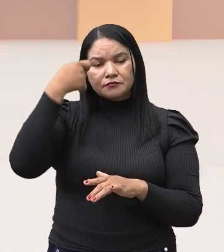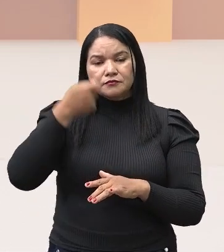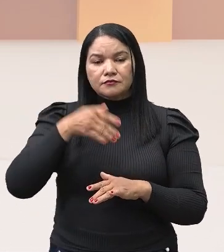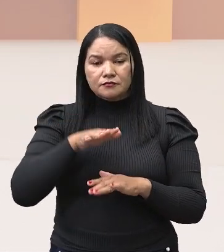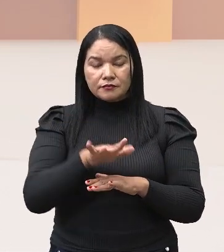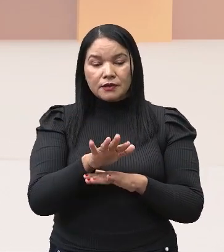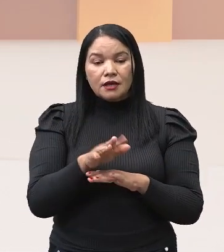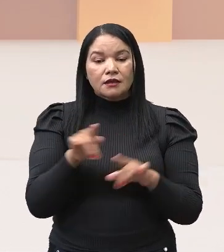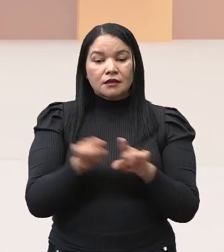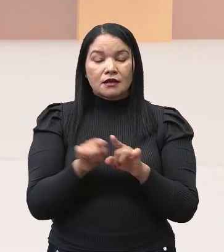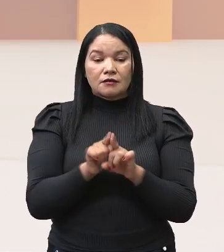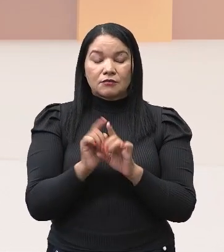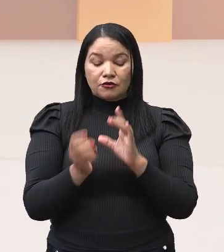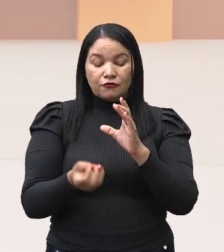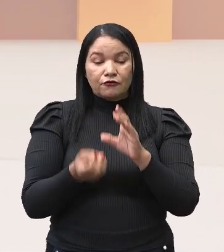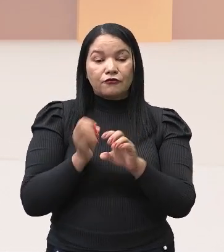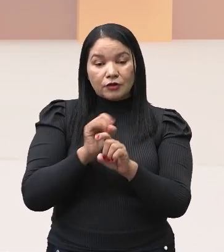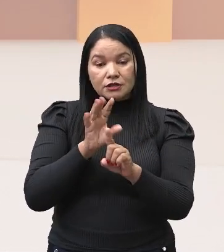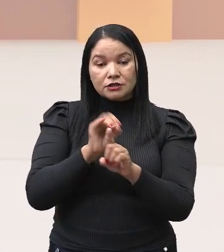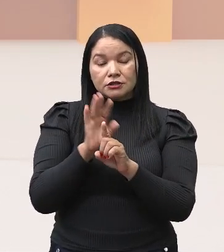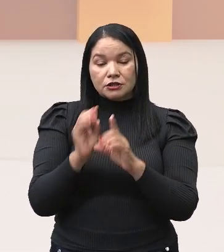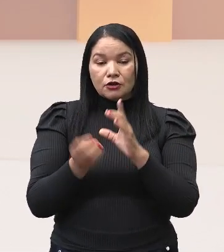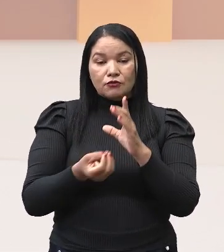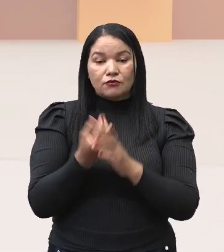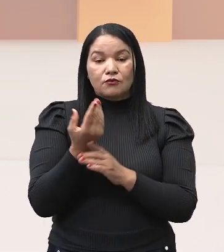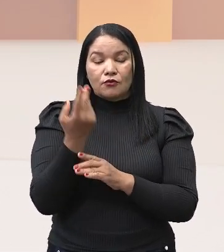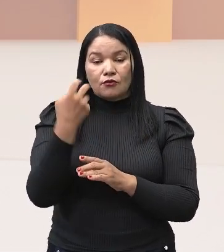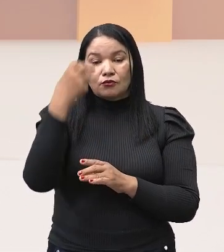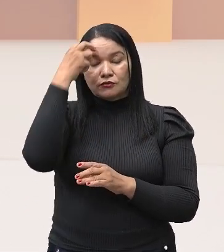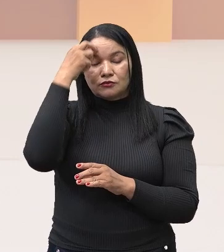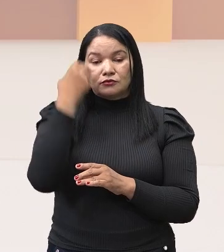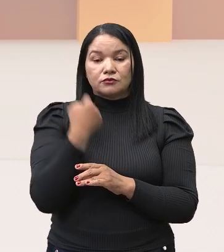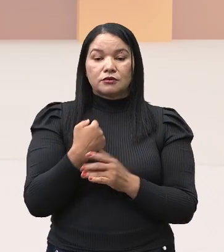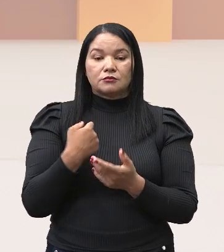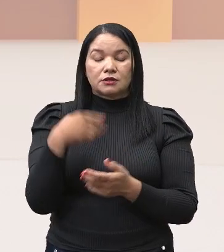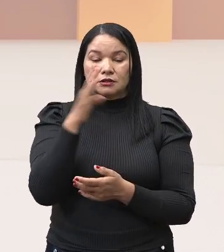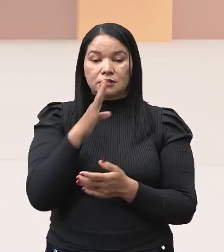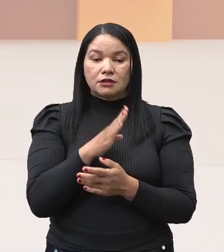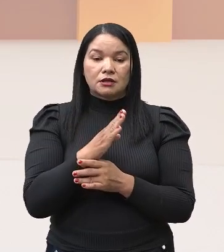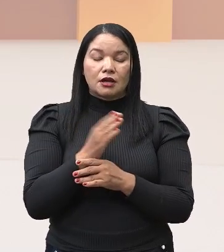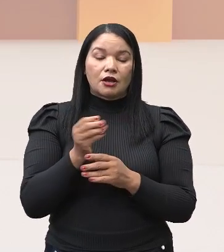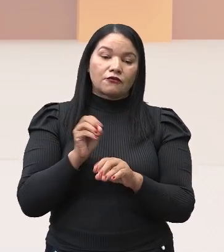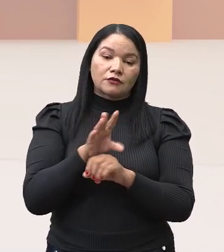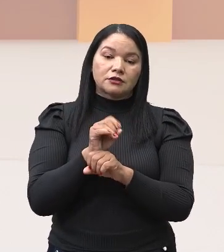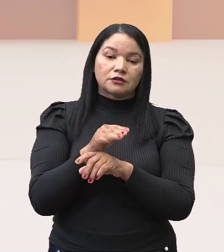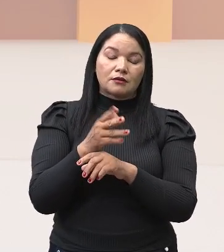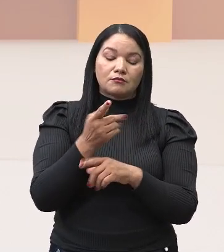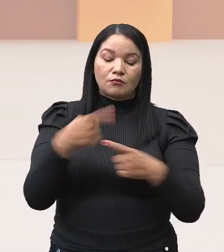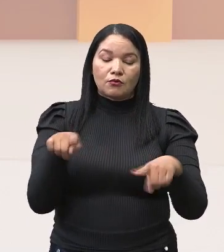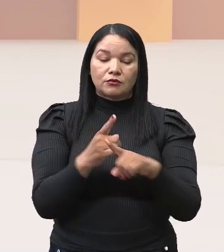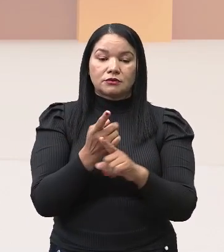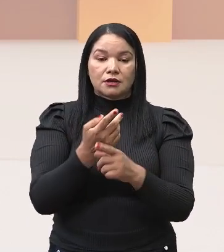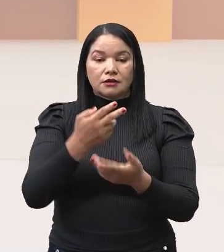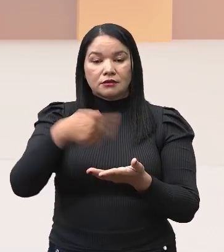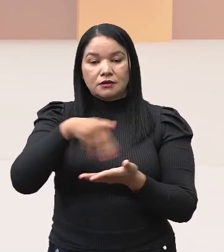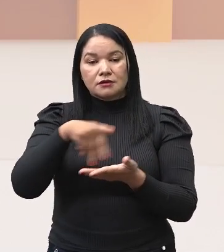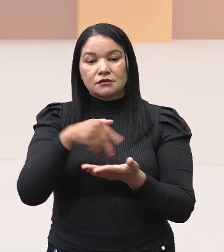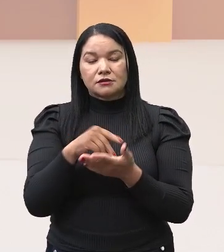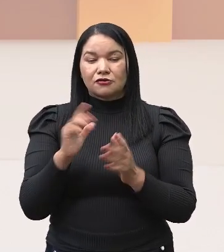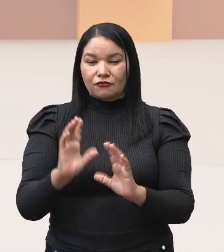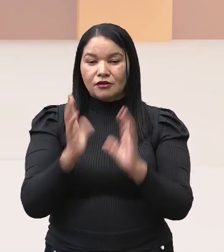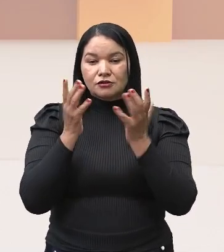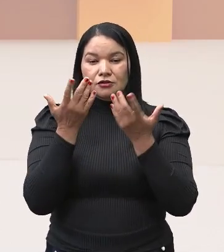cultura brasileira, refletindo-se na música, dança e festividades populares. Quando a gente fala